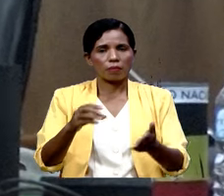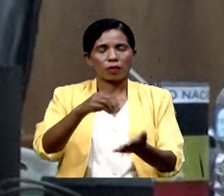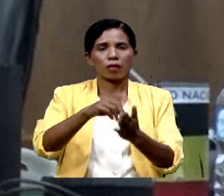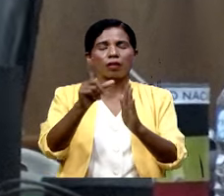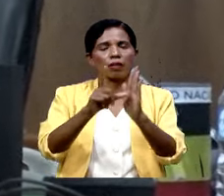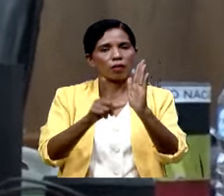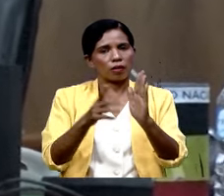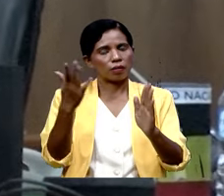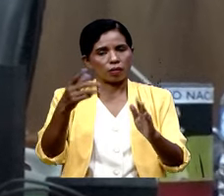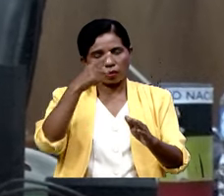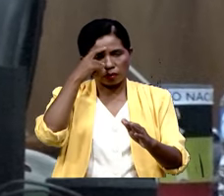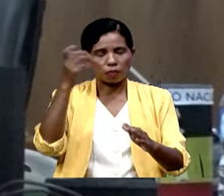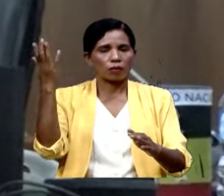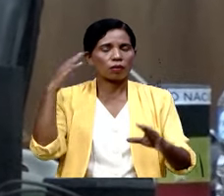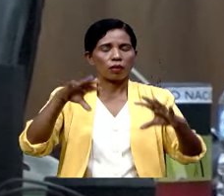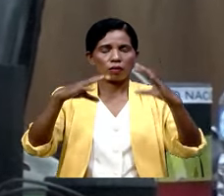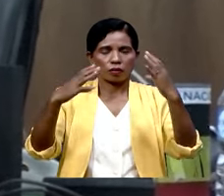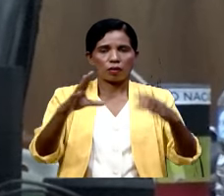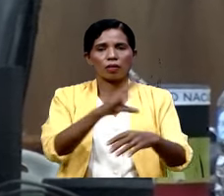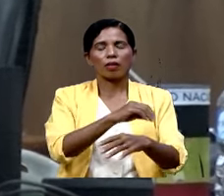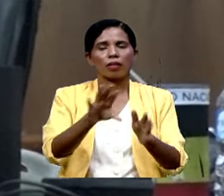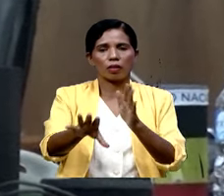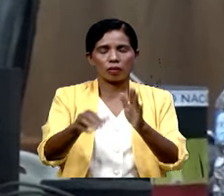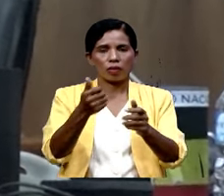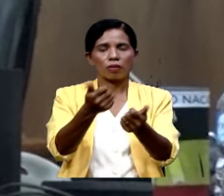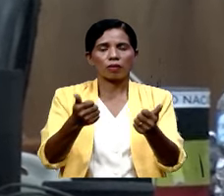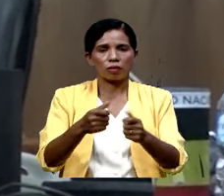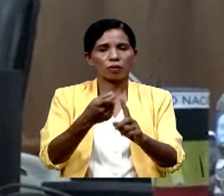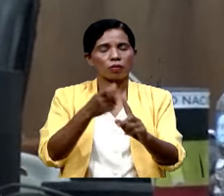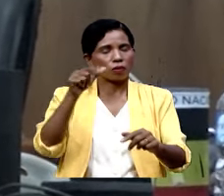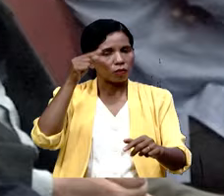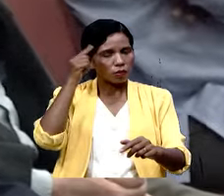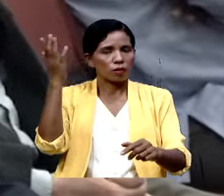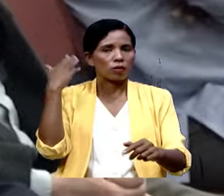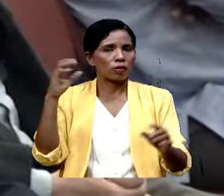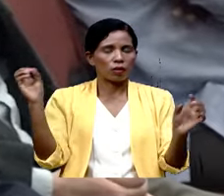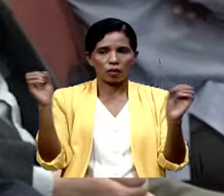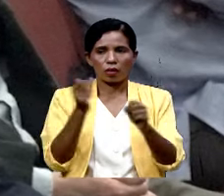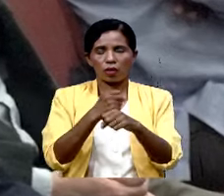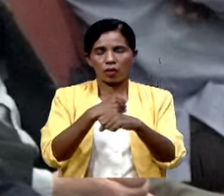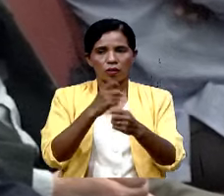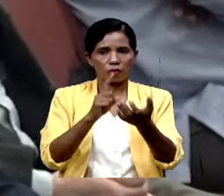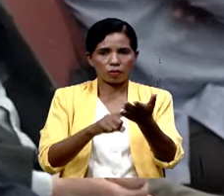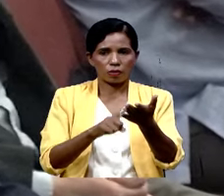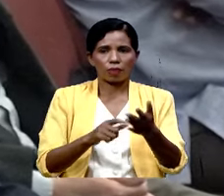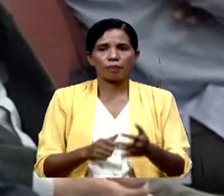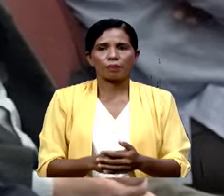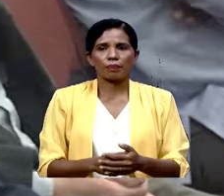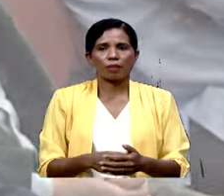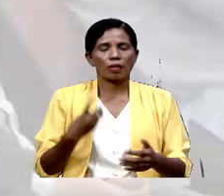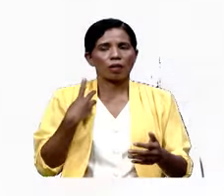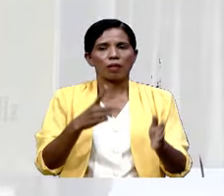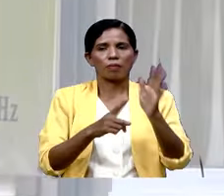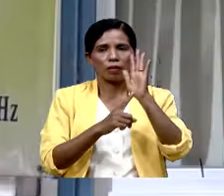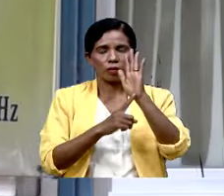lei refere. Tamba antes ne Comissão Função Pública retangona autorização se governo anterior mebela consegue halo discussão. Pública amen bolo